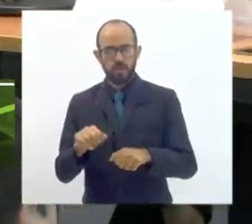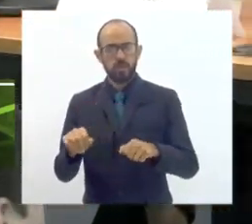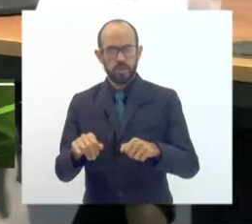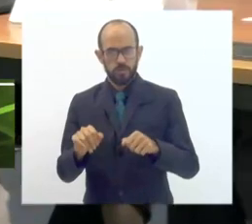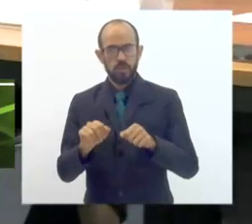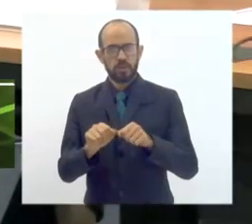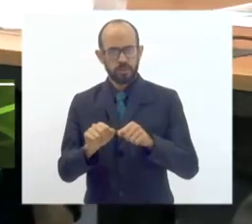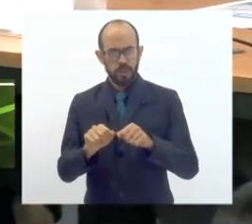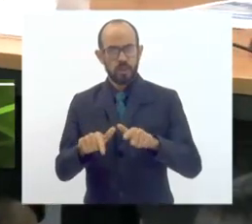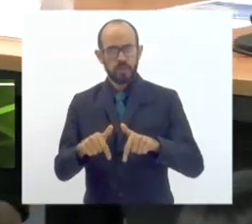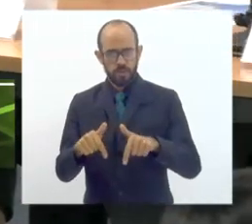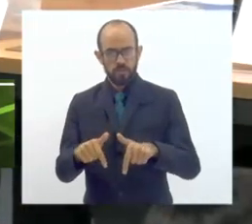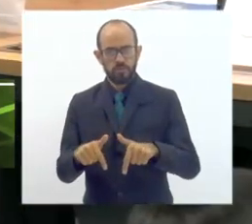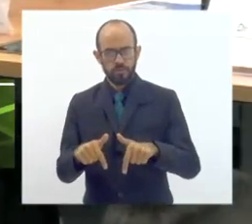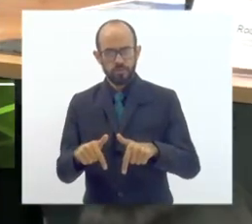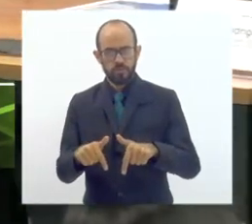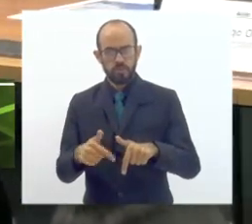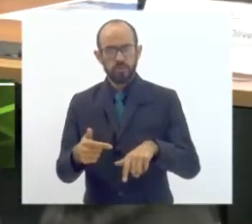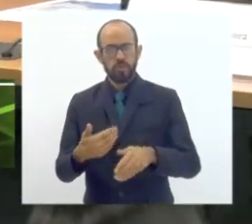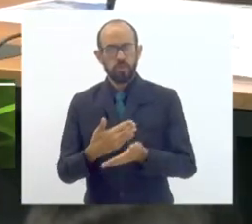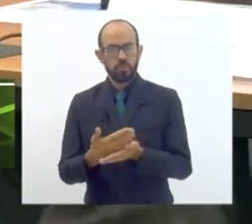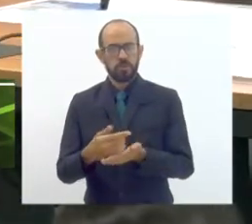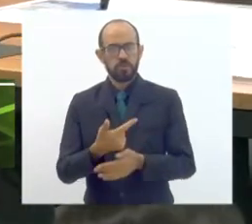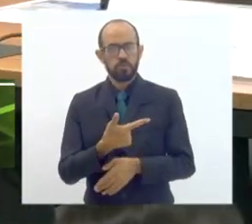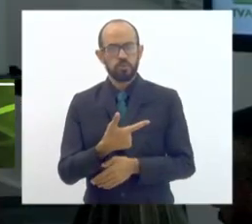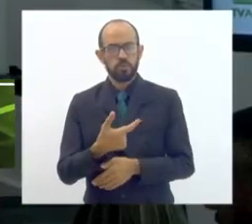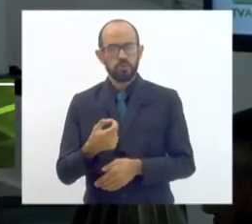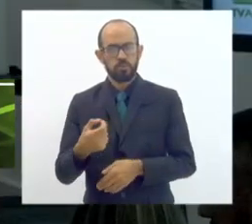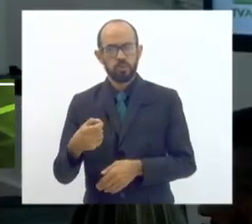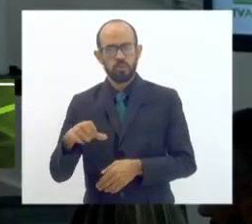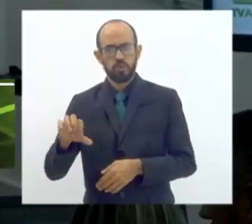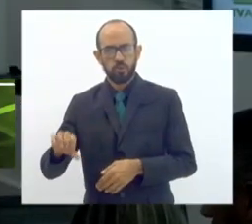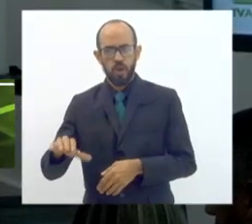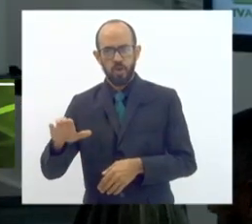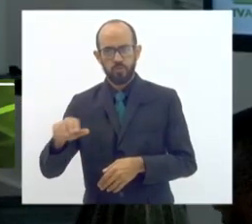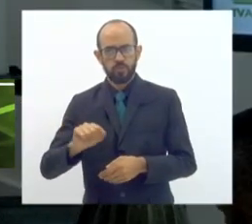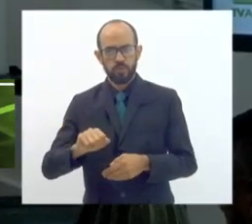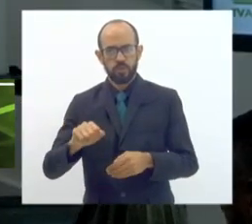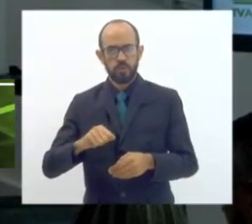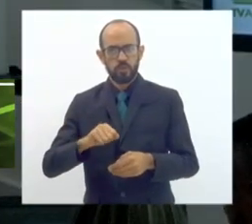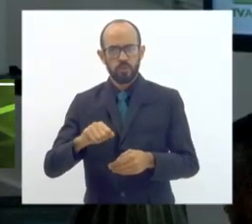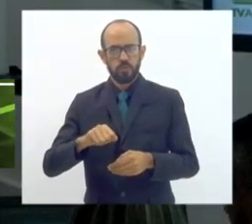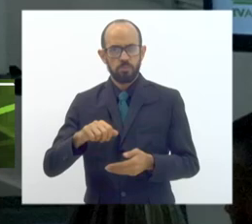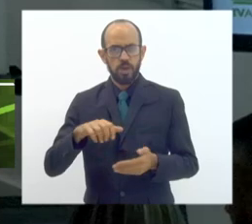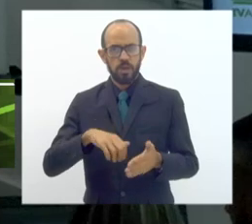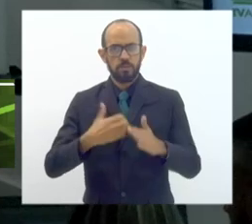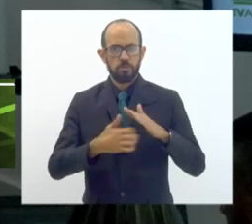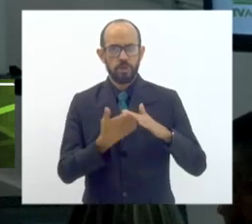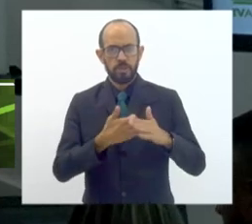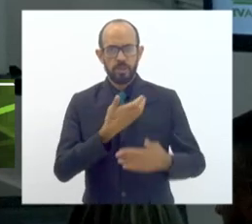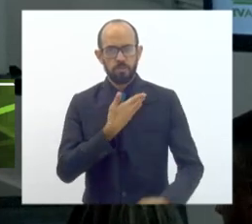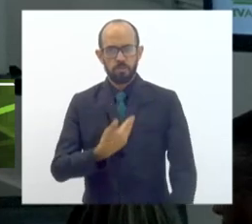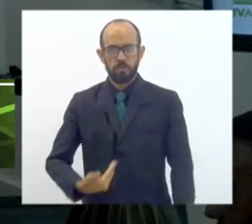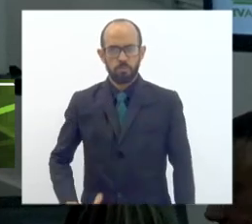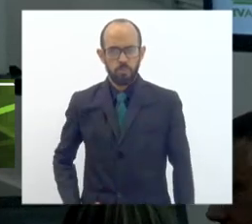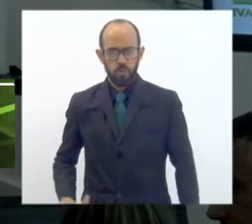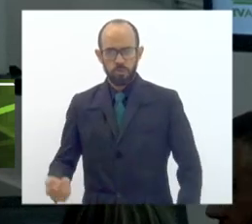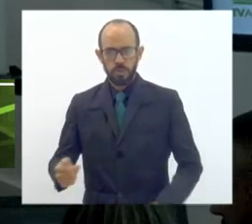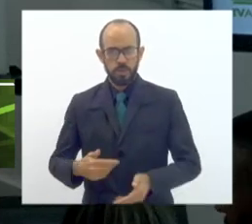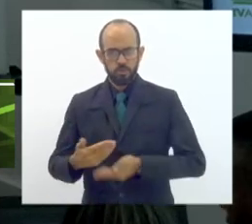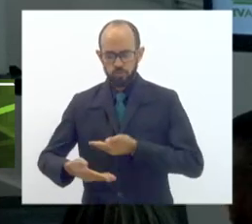ações. Desde 2009, nós nos transformamos num consórcio público, numa autarquia